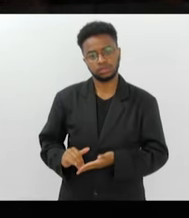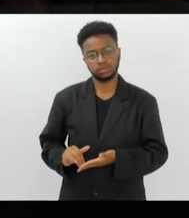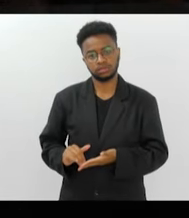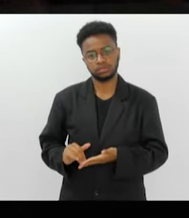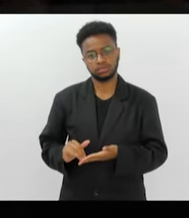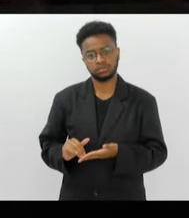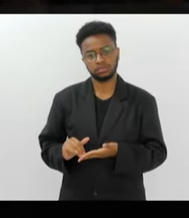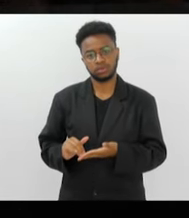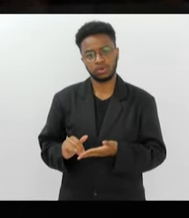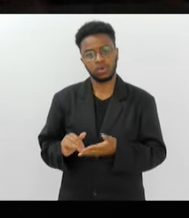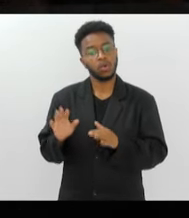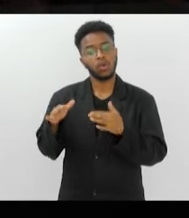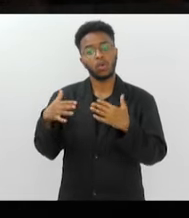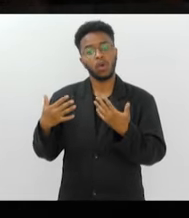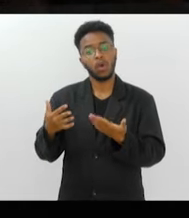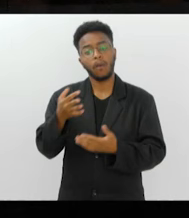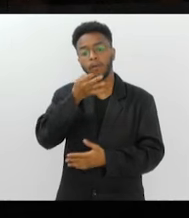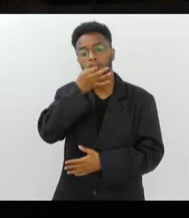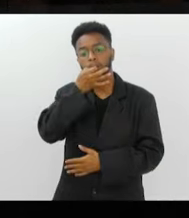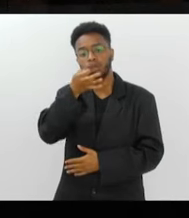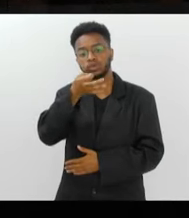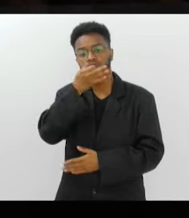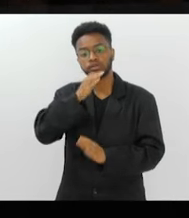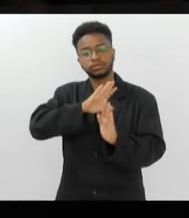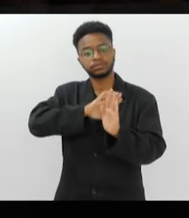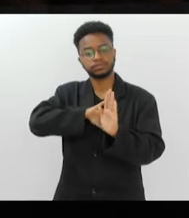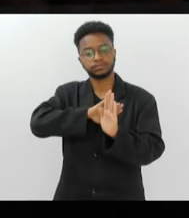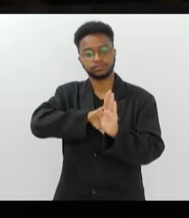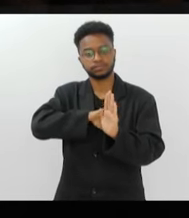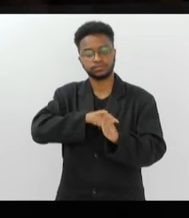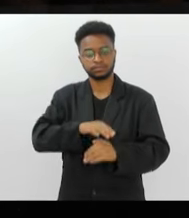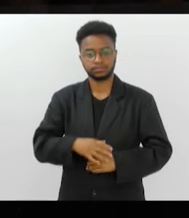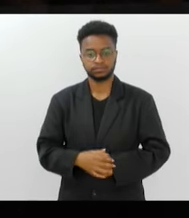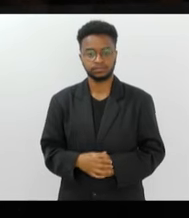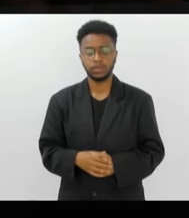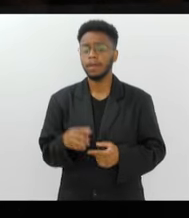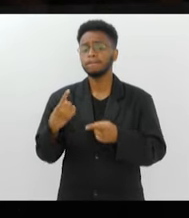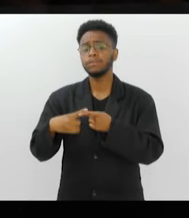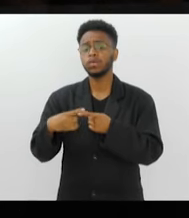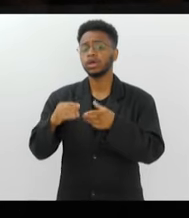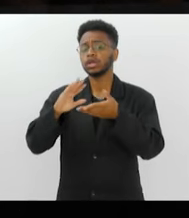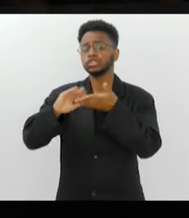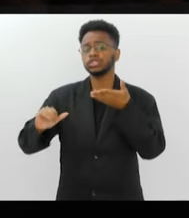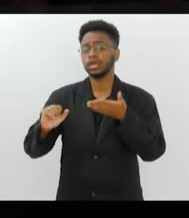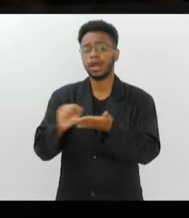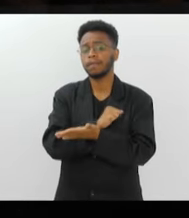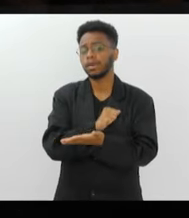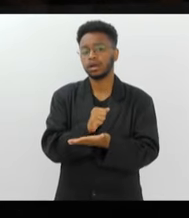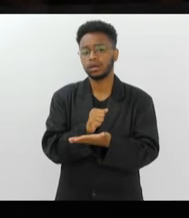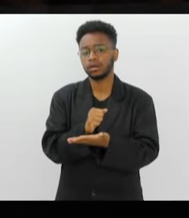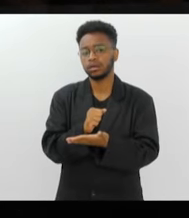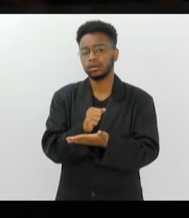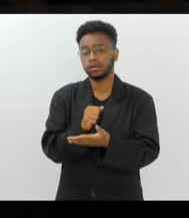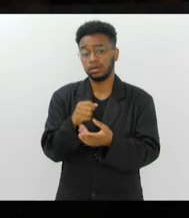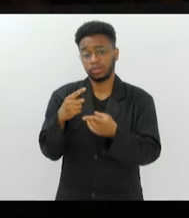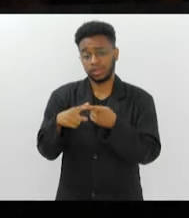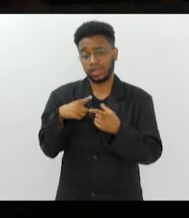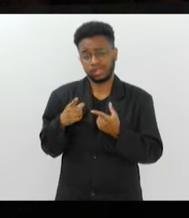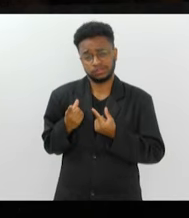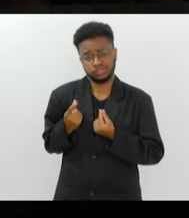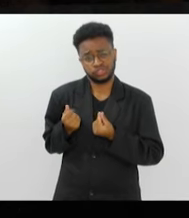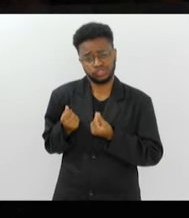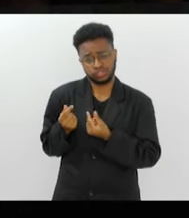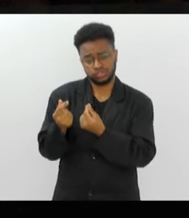os posicionamentos ideológicos. Por que que tira do ar? Porque o volume do dinheiro é muito grande.